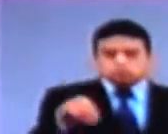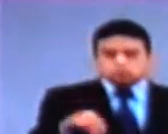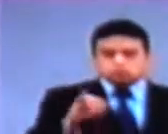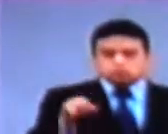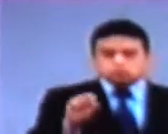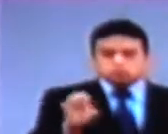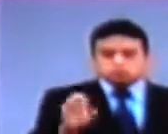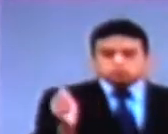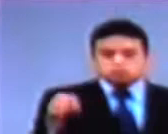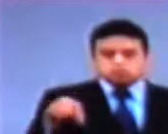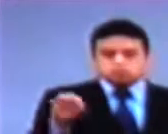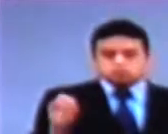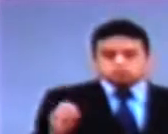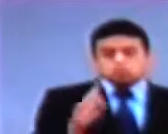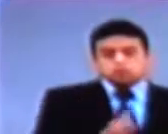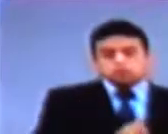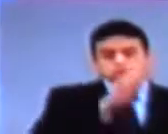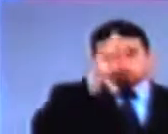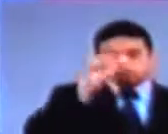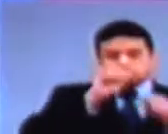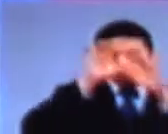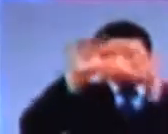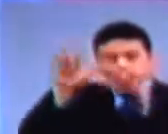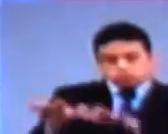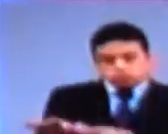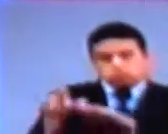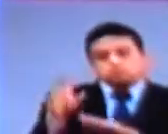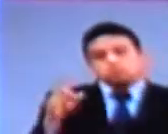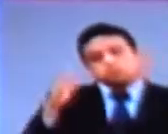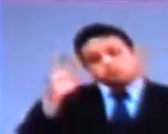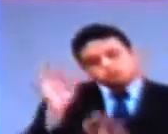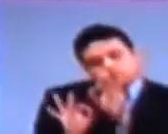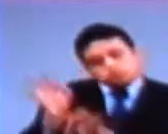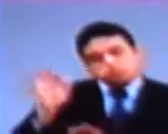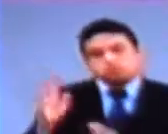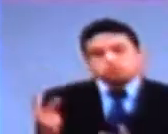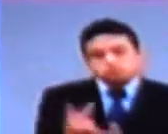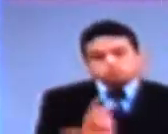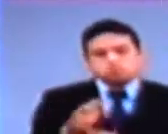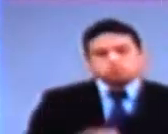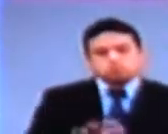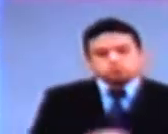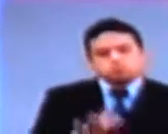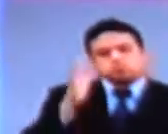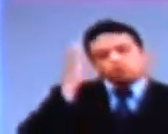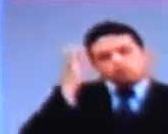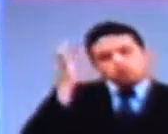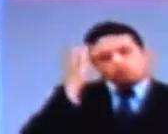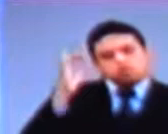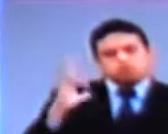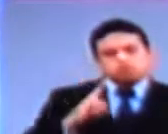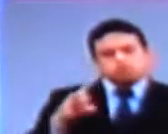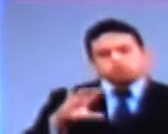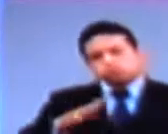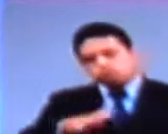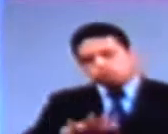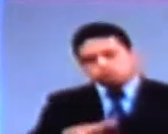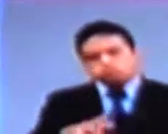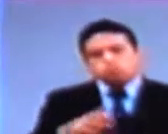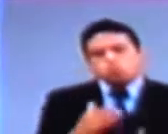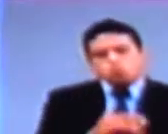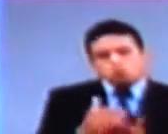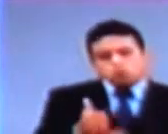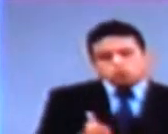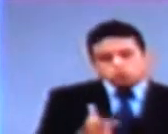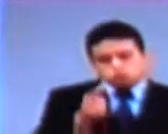que inspirou, que Deus inspirou esse grande evento que hoje nós estamos esperando amanhã. Iniciando ao